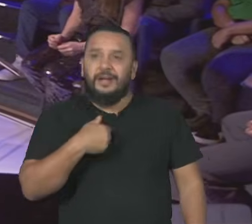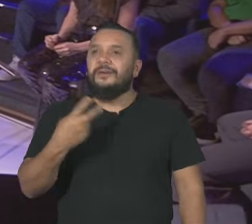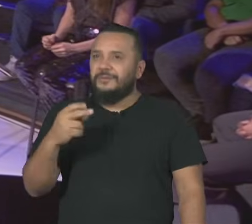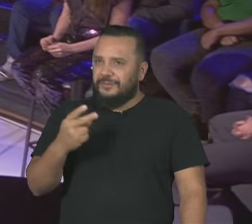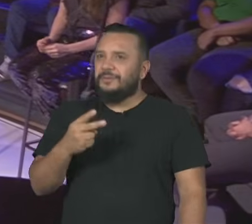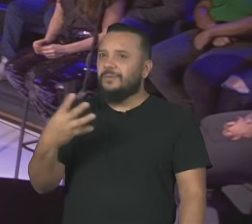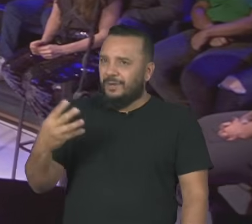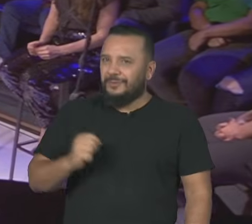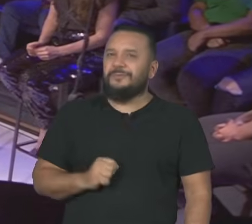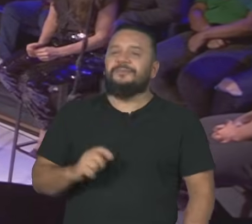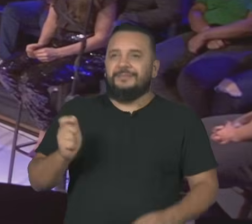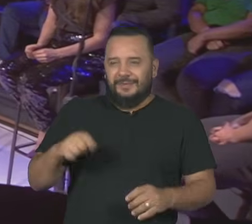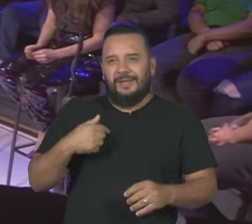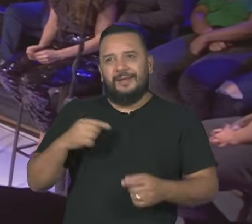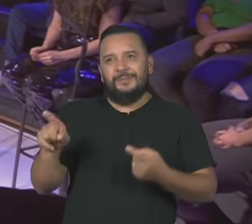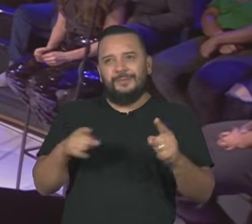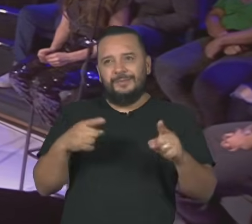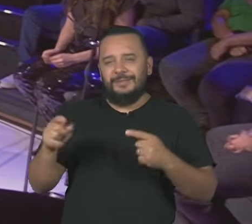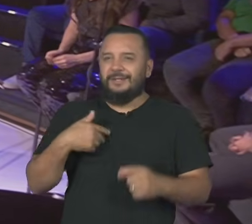pra cantar um pedacinho, claro.